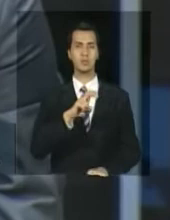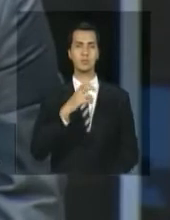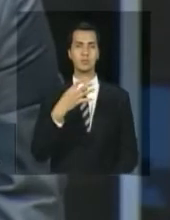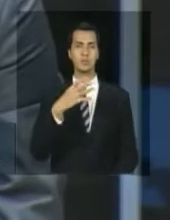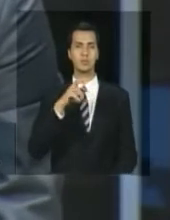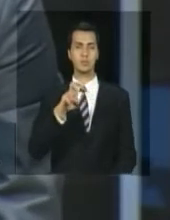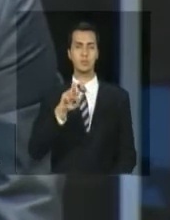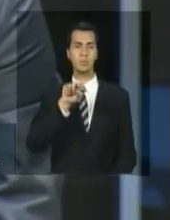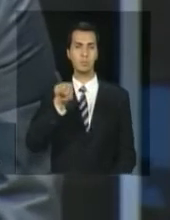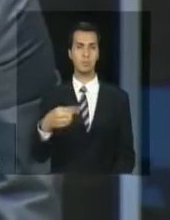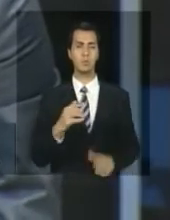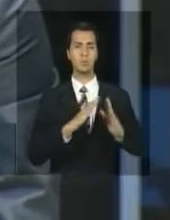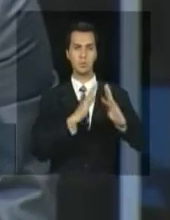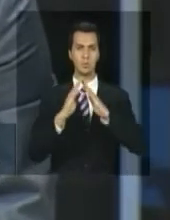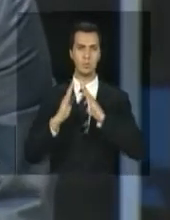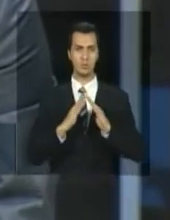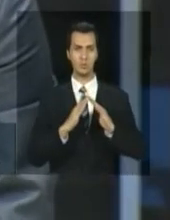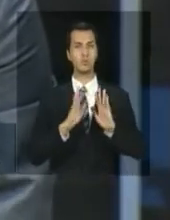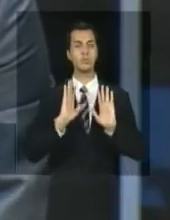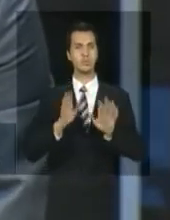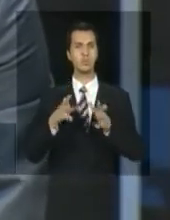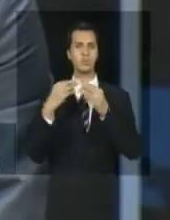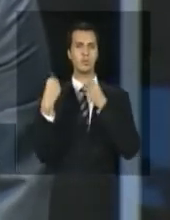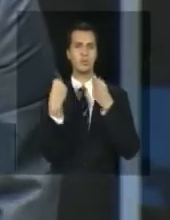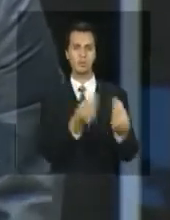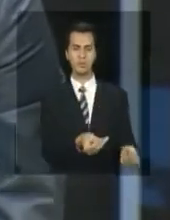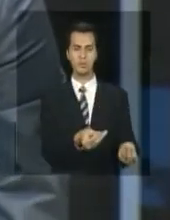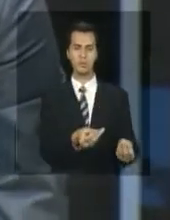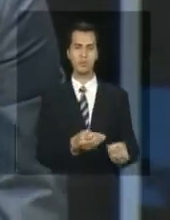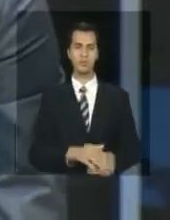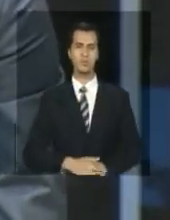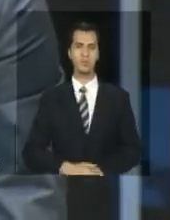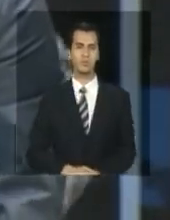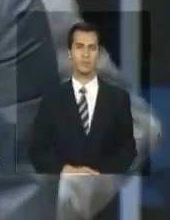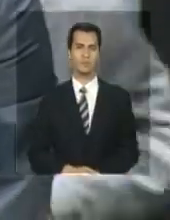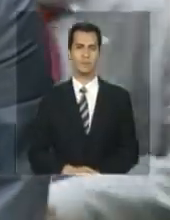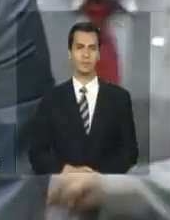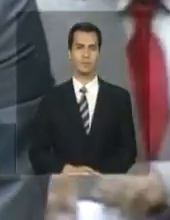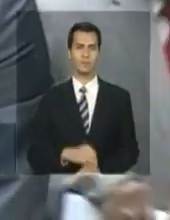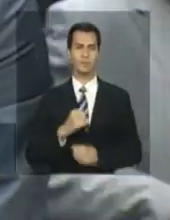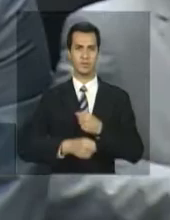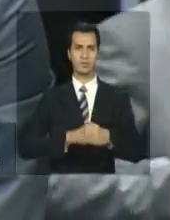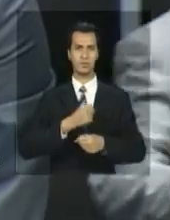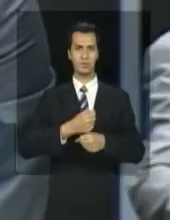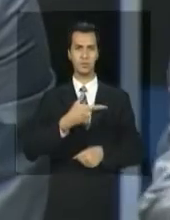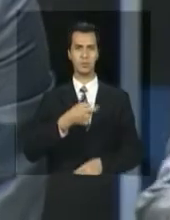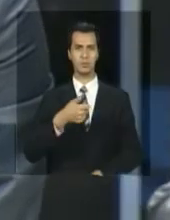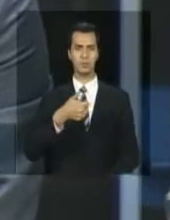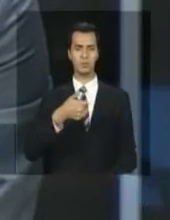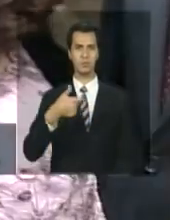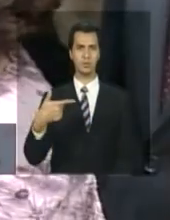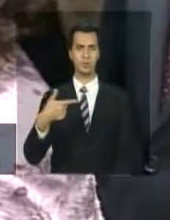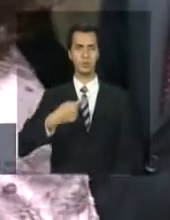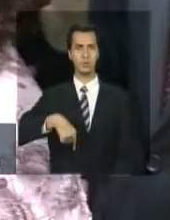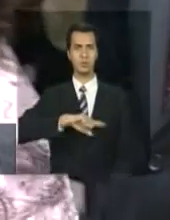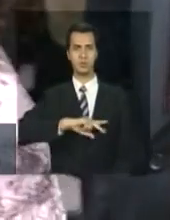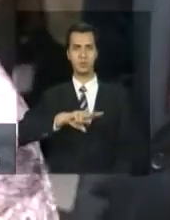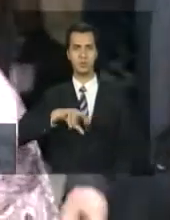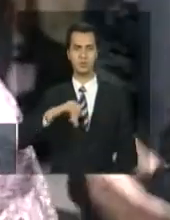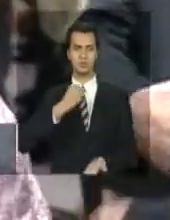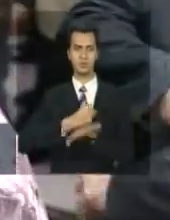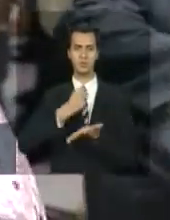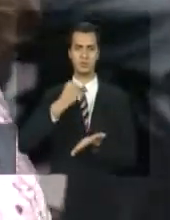nas duas fases do programa já foram entregues às famílias. Em 2012, contrataremos